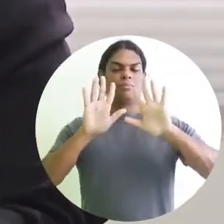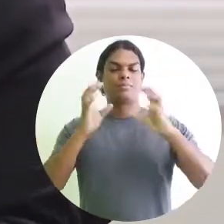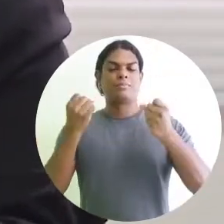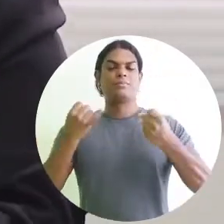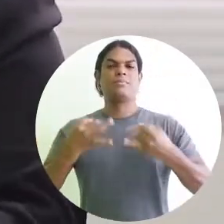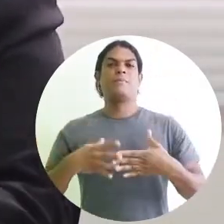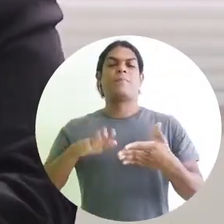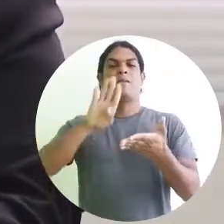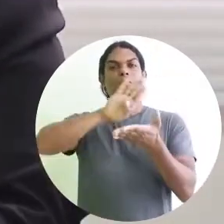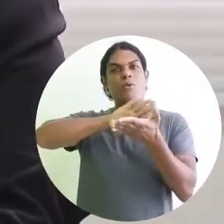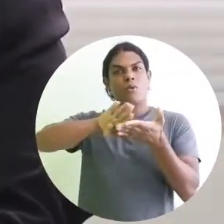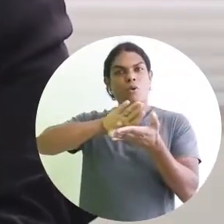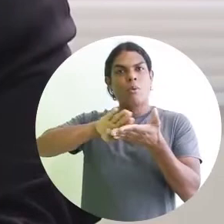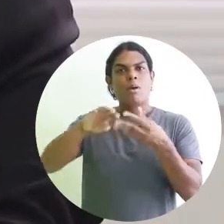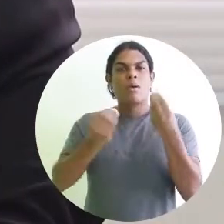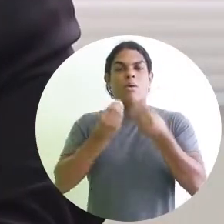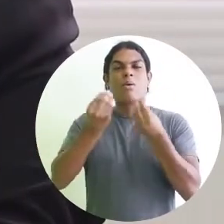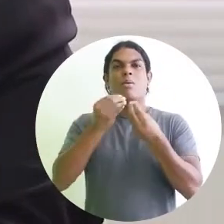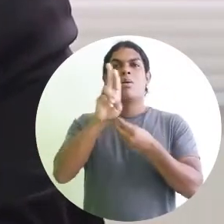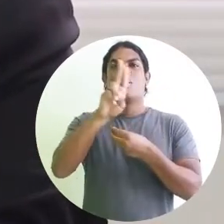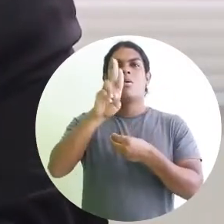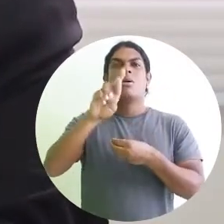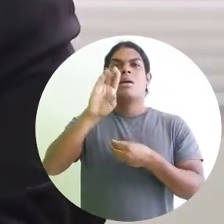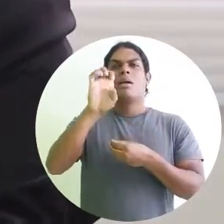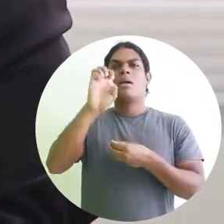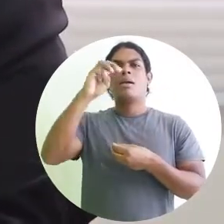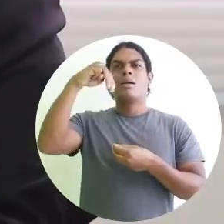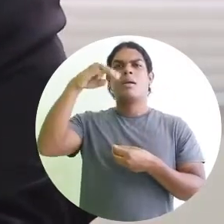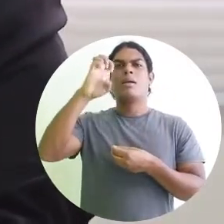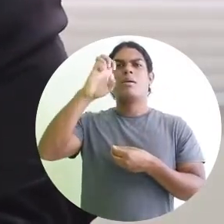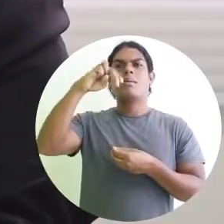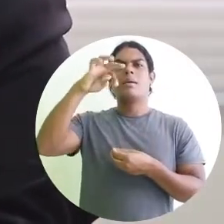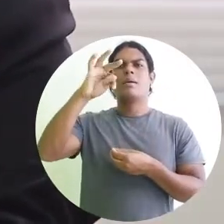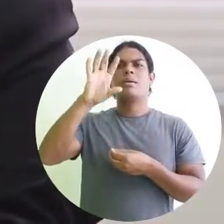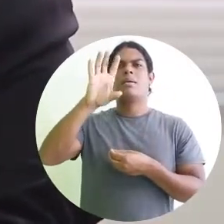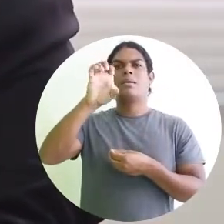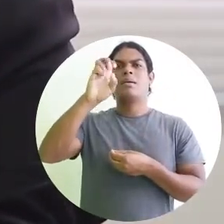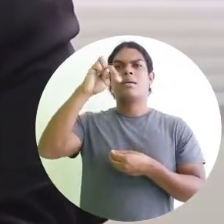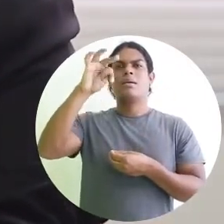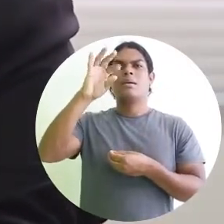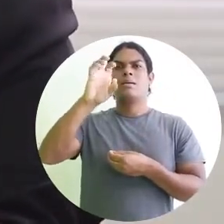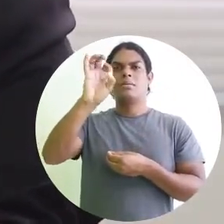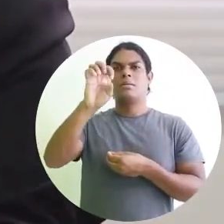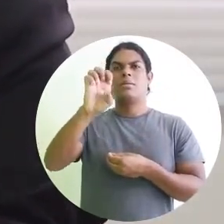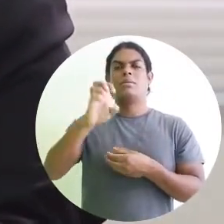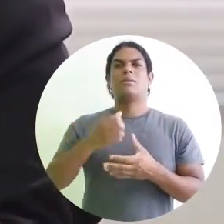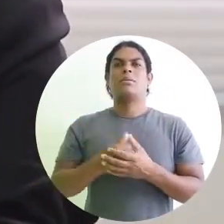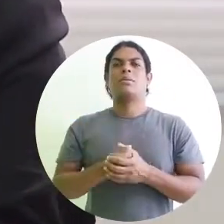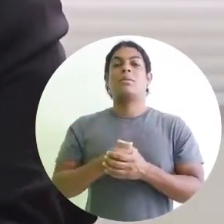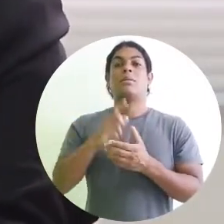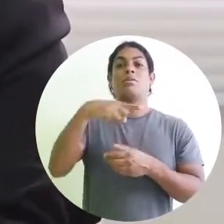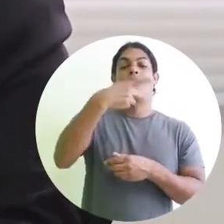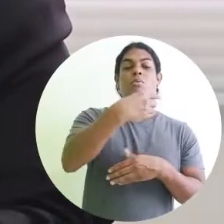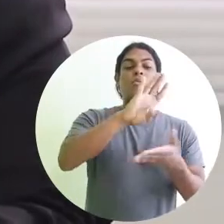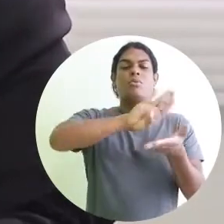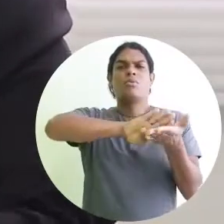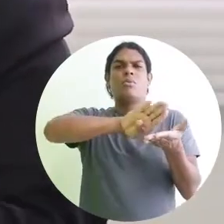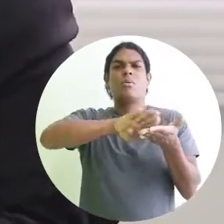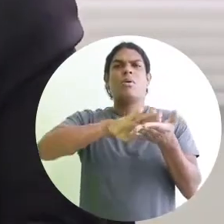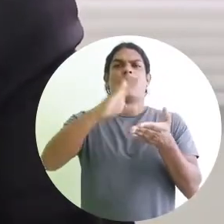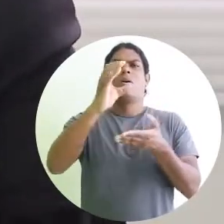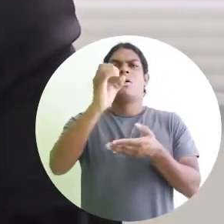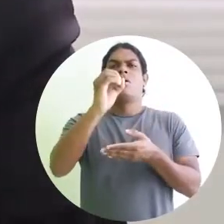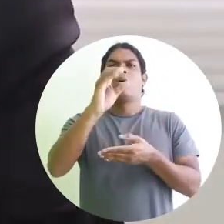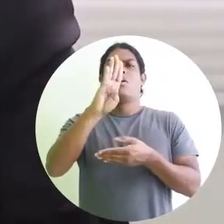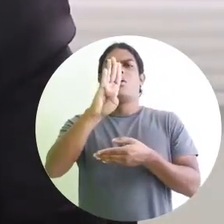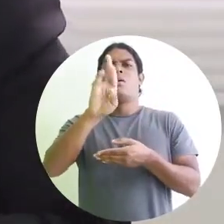exportador é conhecido como banco remetente e o banco do importador é o banco cobrador. Então, como acontece?